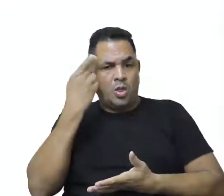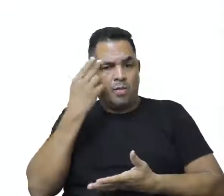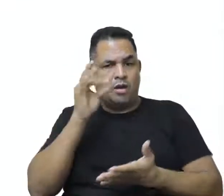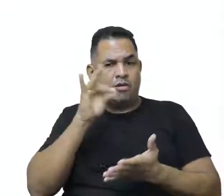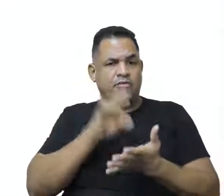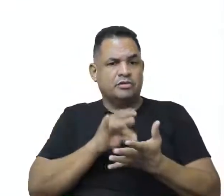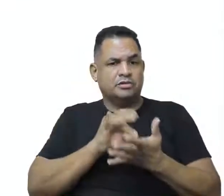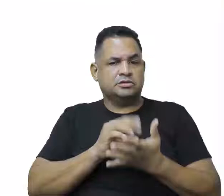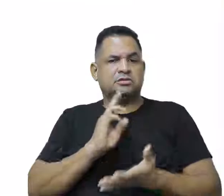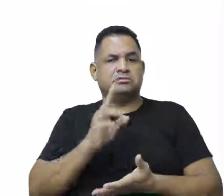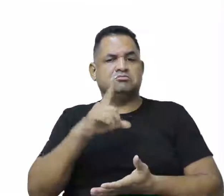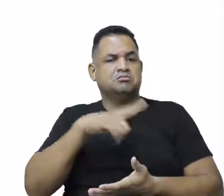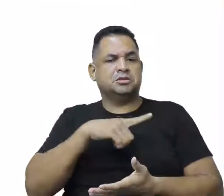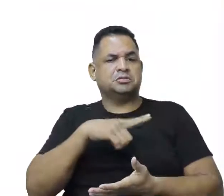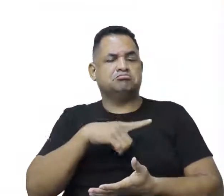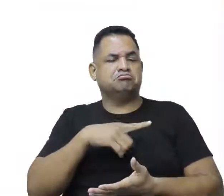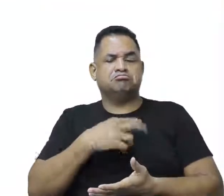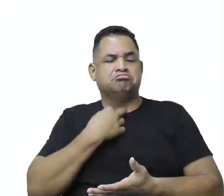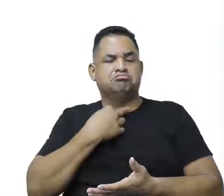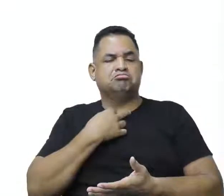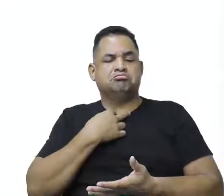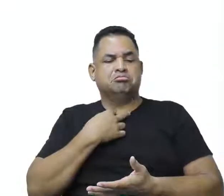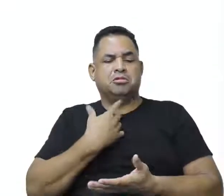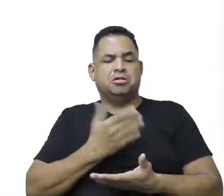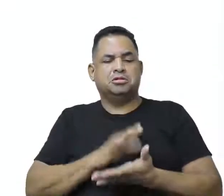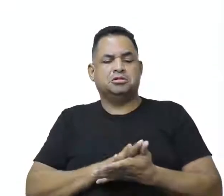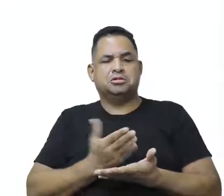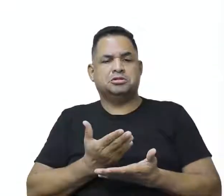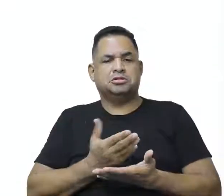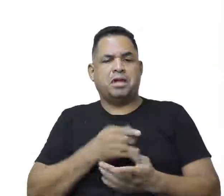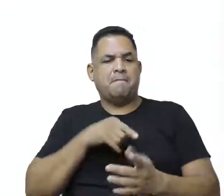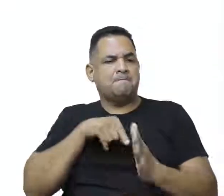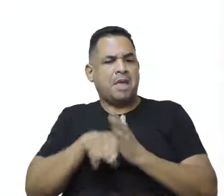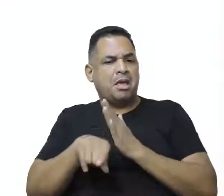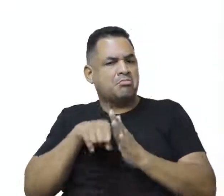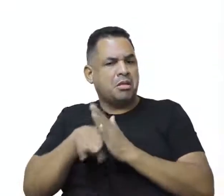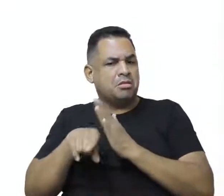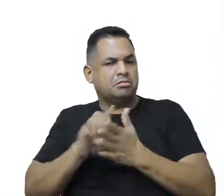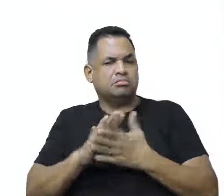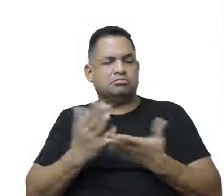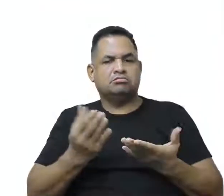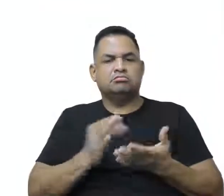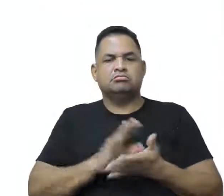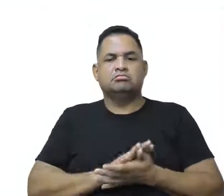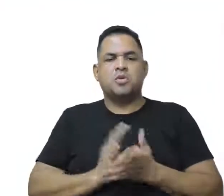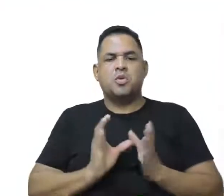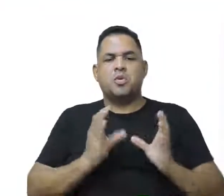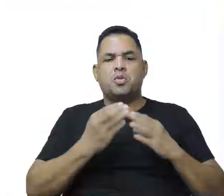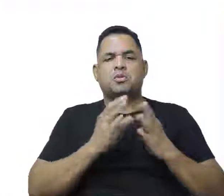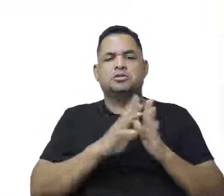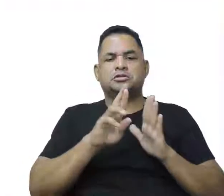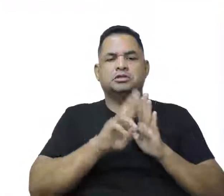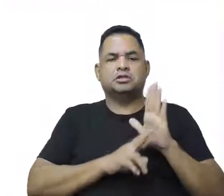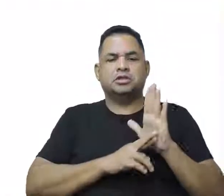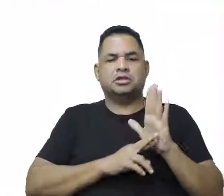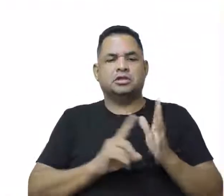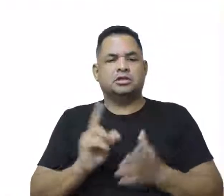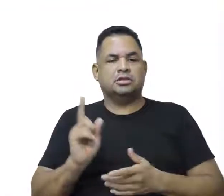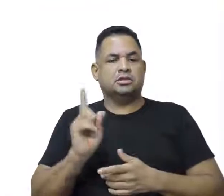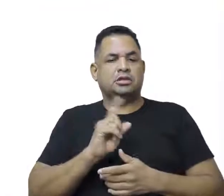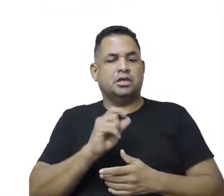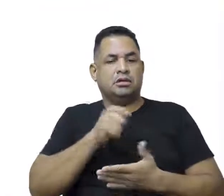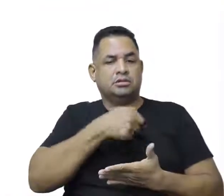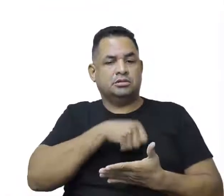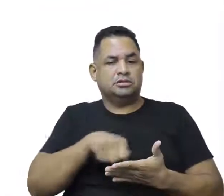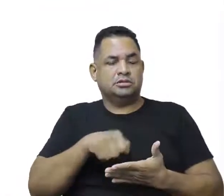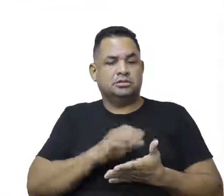sempre existiu e não pode ser questionada. Um conjunto de regras não escritas e nem ditas. Então,